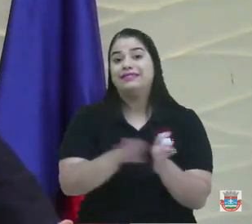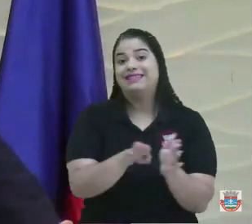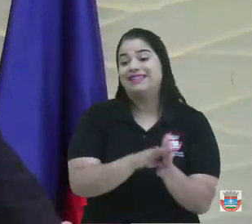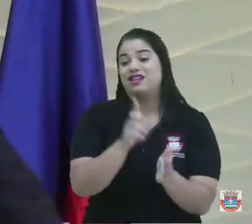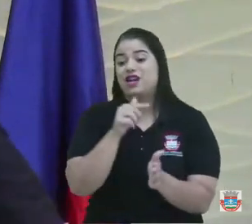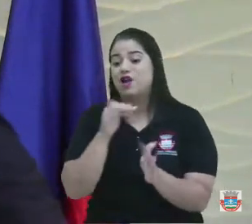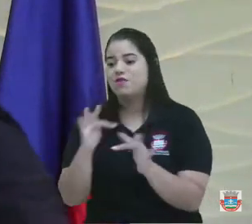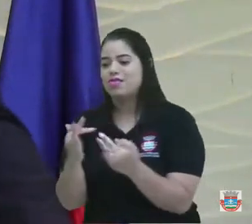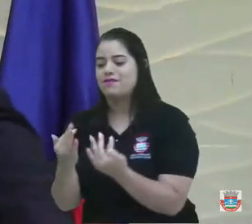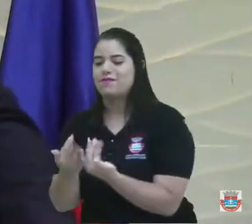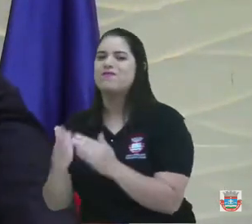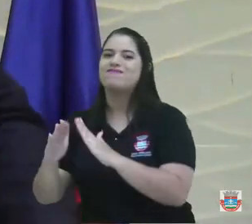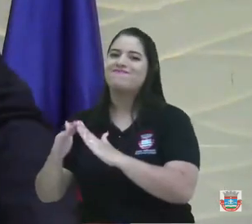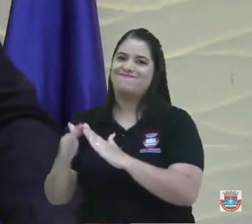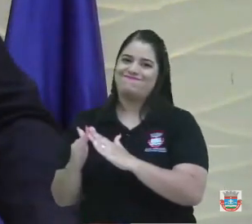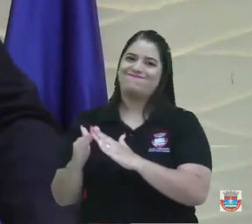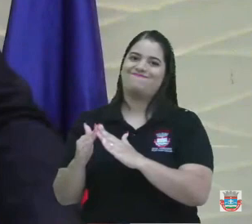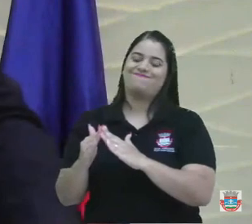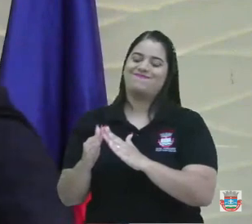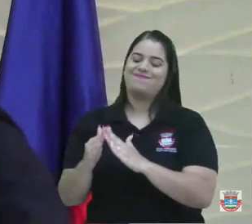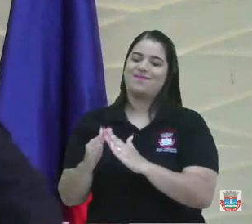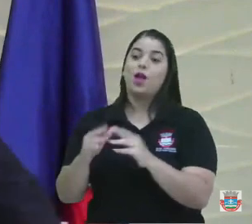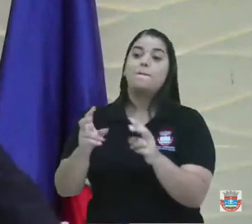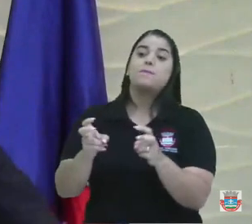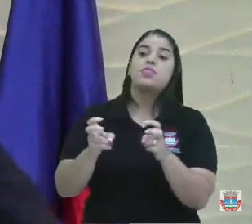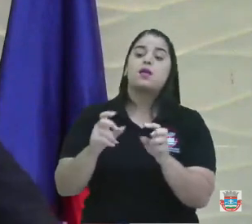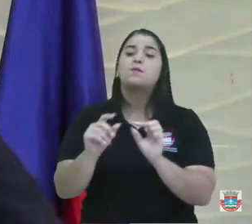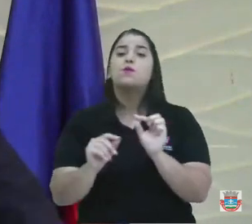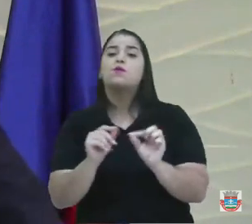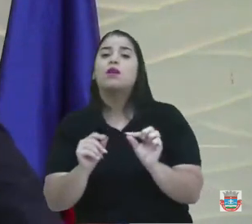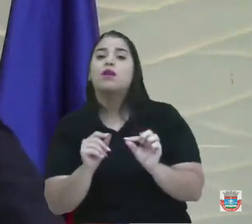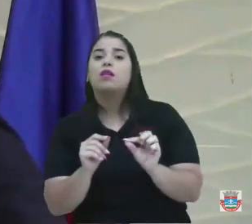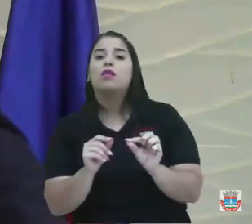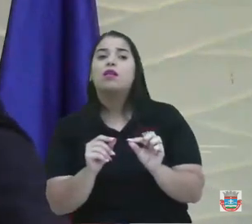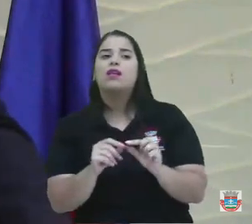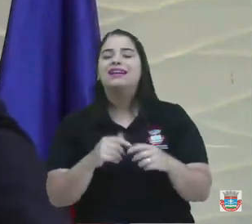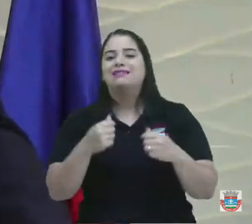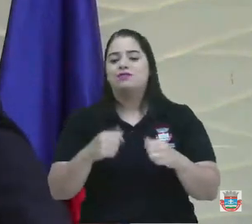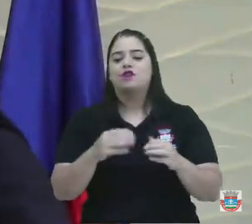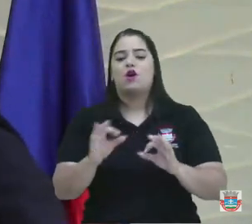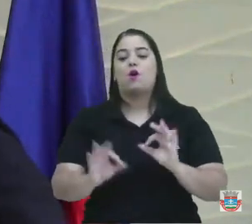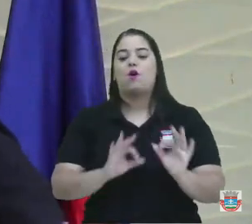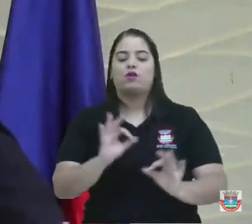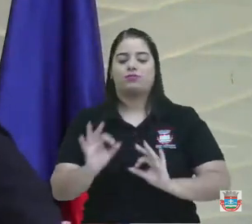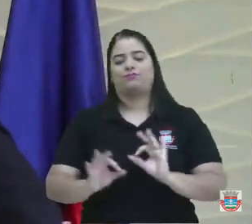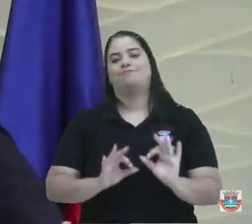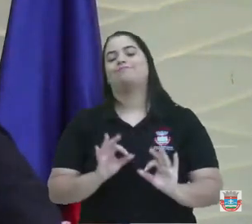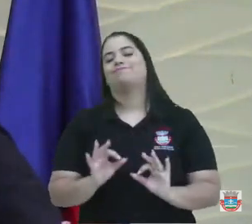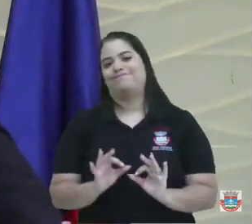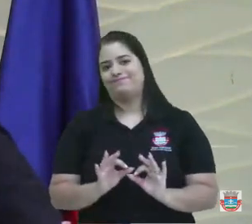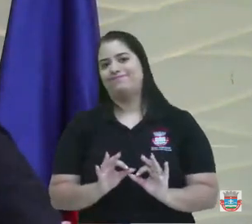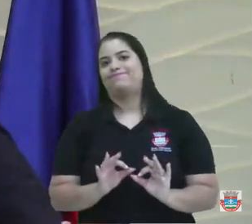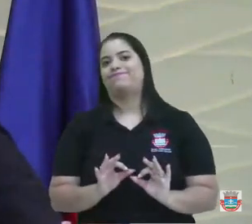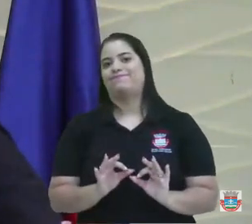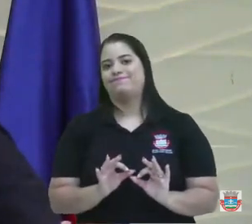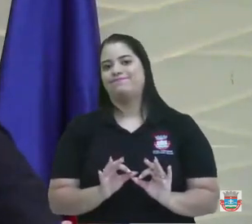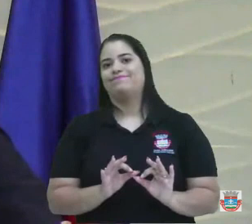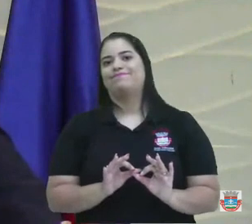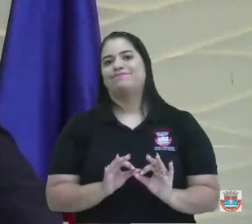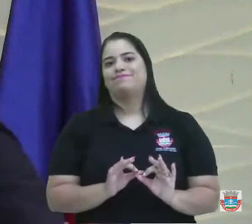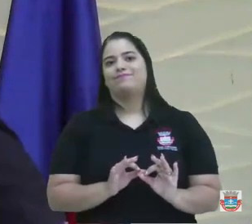nossas famílias. Então, a gente percebe que a questão é mais de estrutura, é mais de organização, é mais